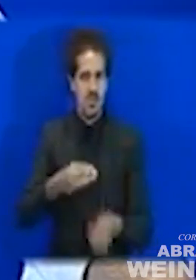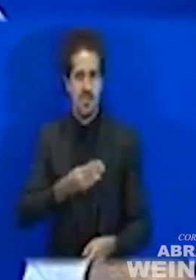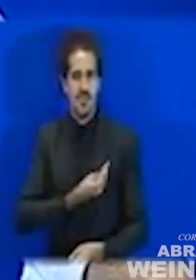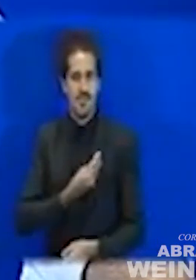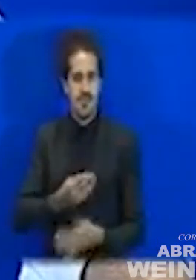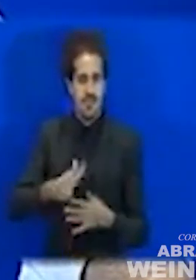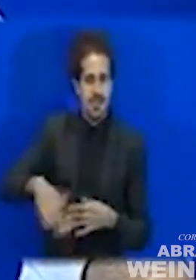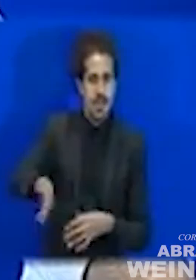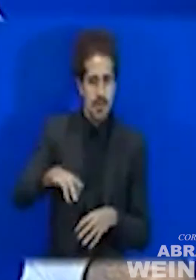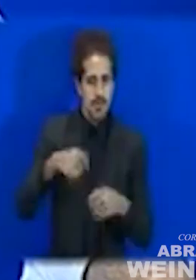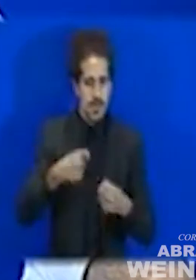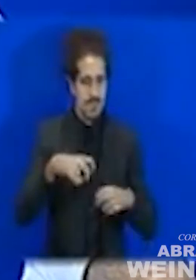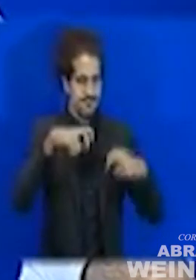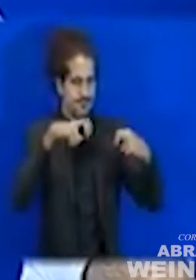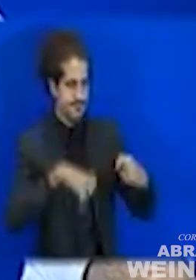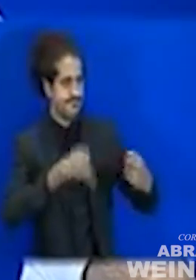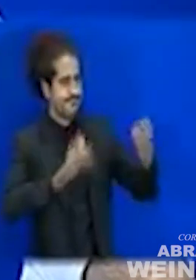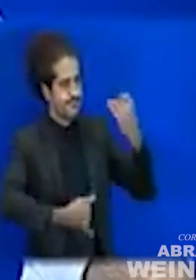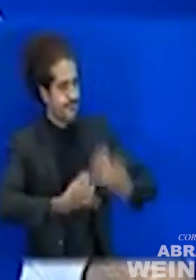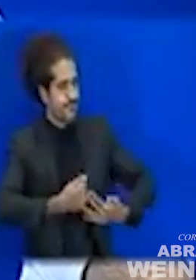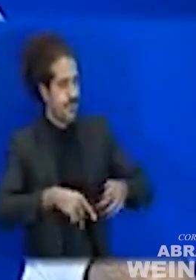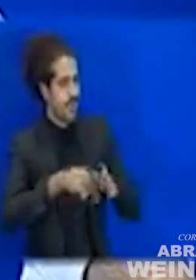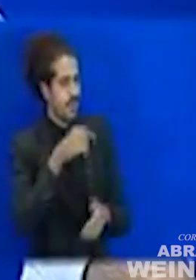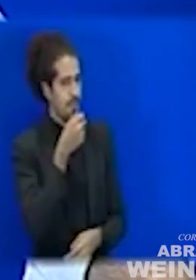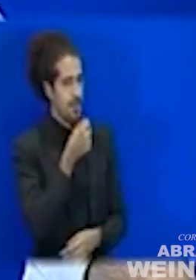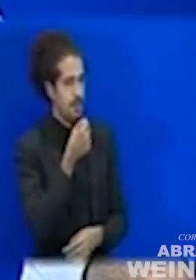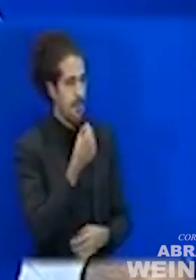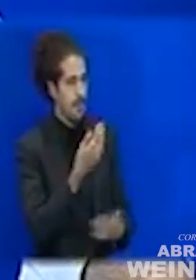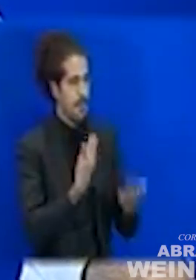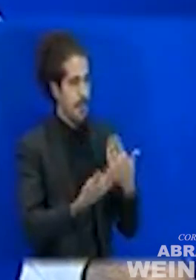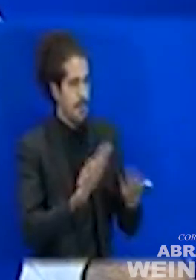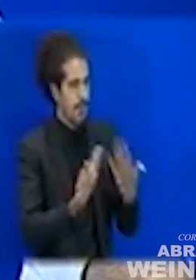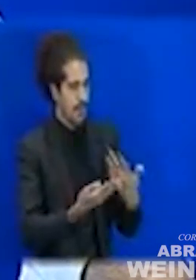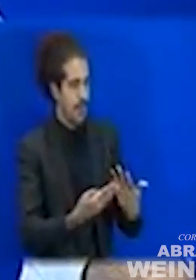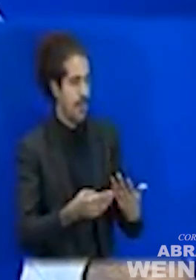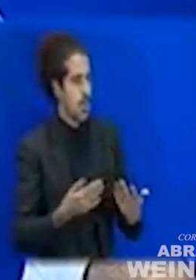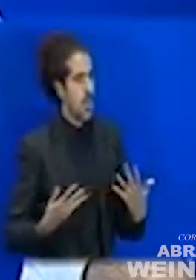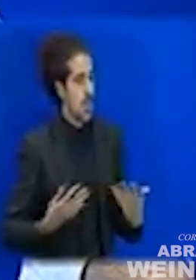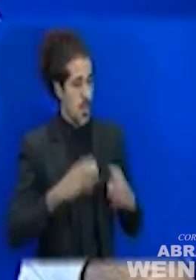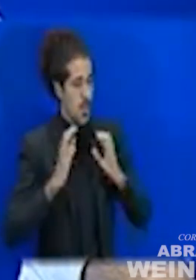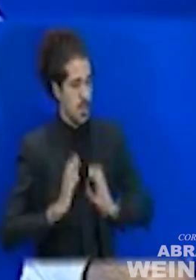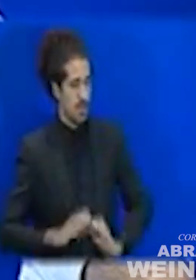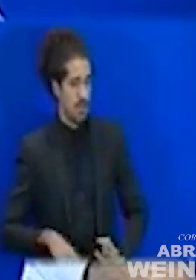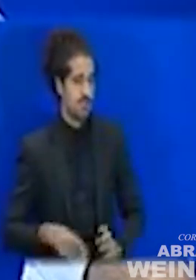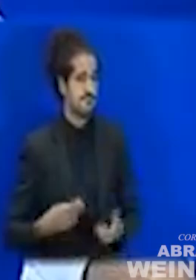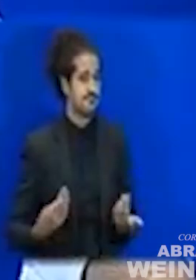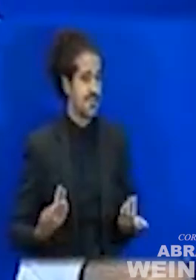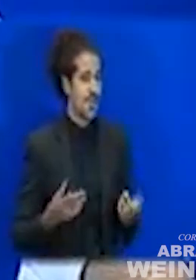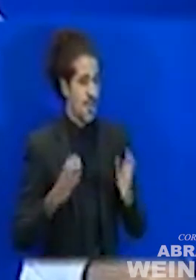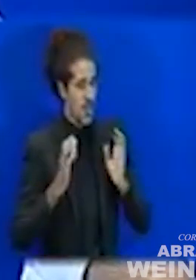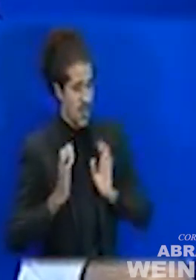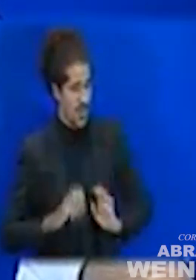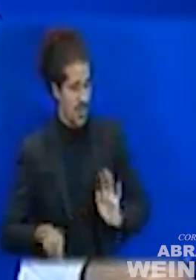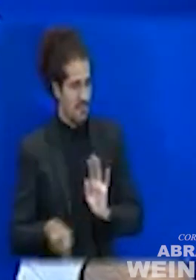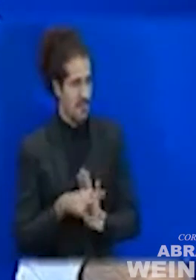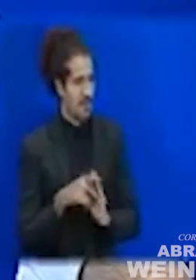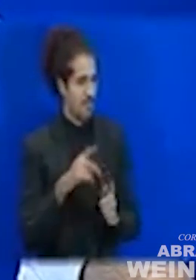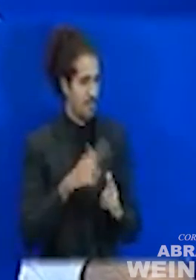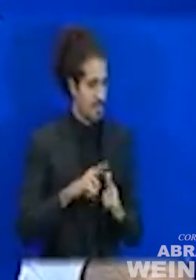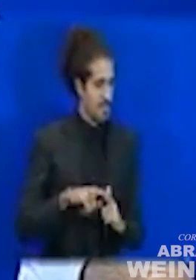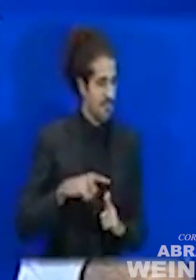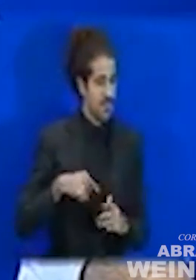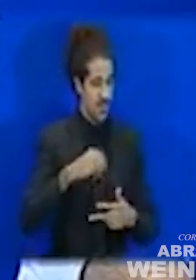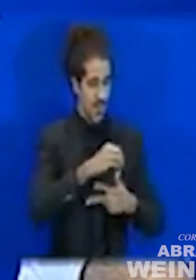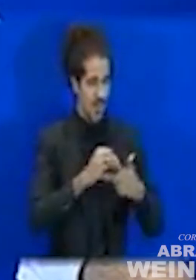ela vai ter que explicar na entrevista o maravilhoso comportamento, aqui eu estou sendo irônico, o comportamento abjeto que ela